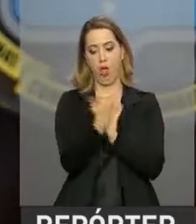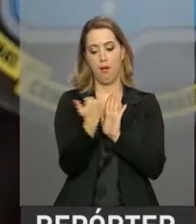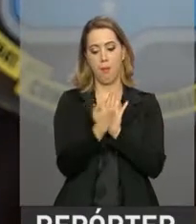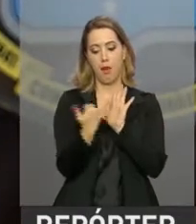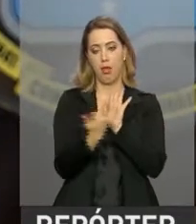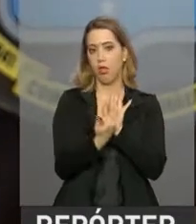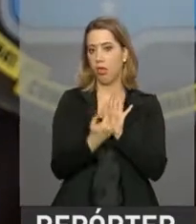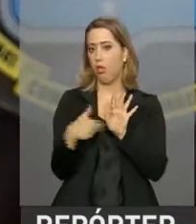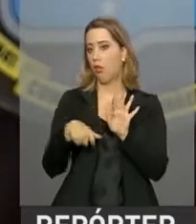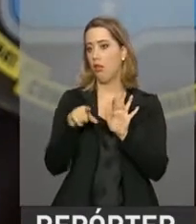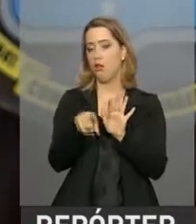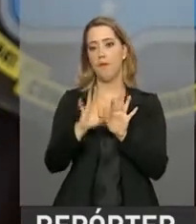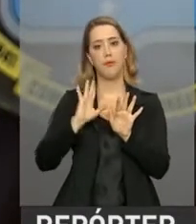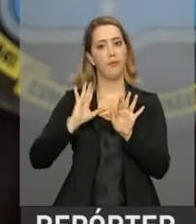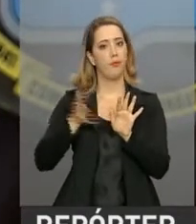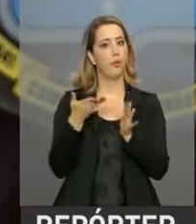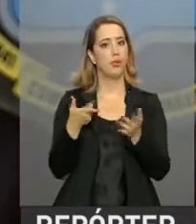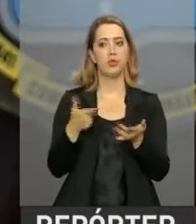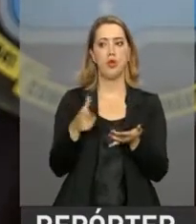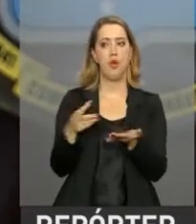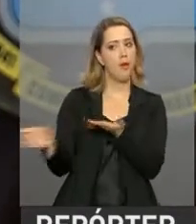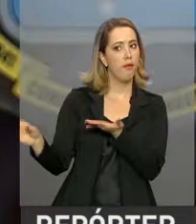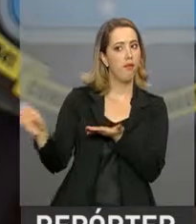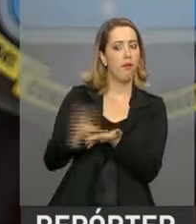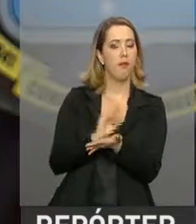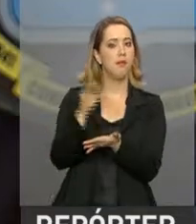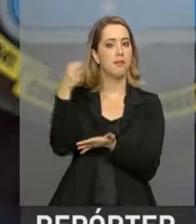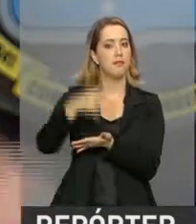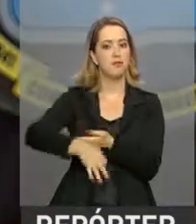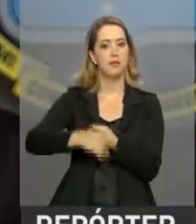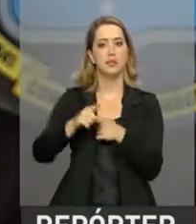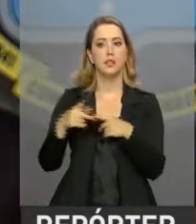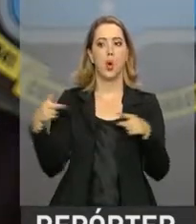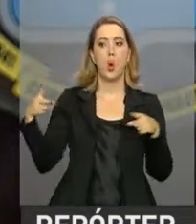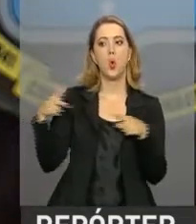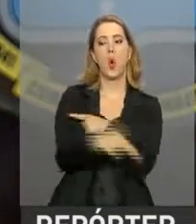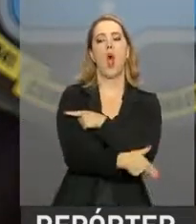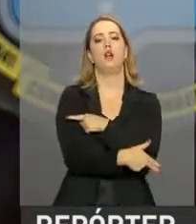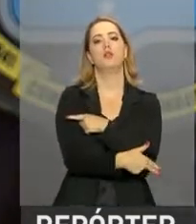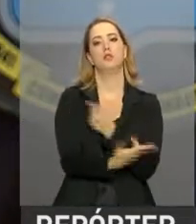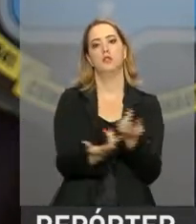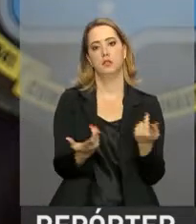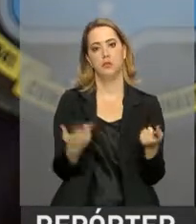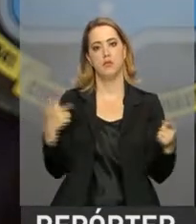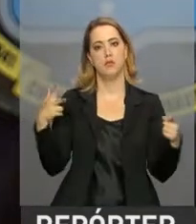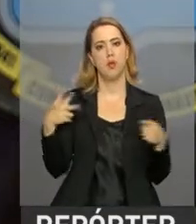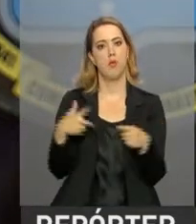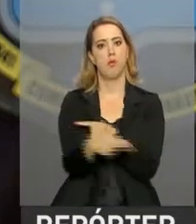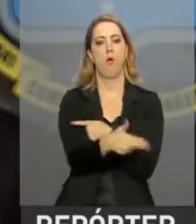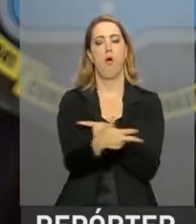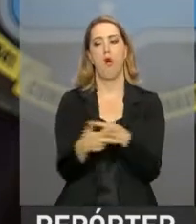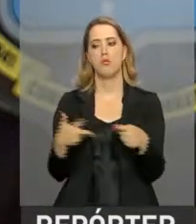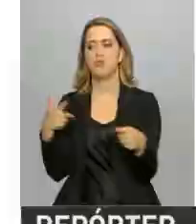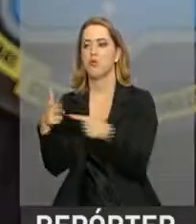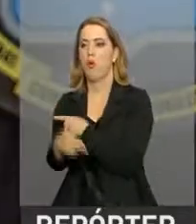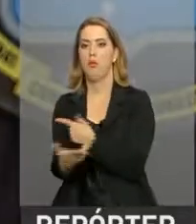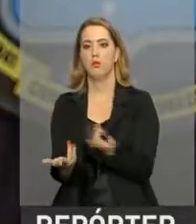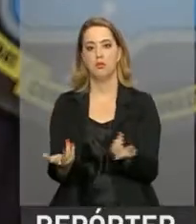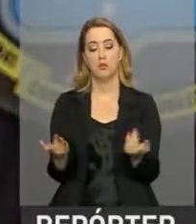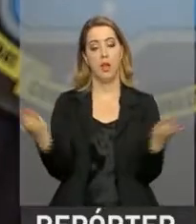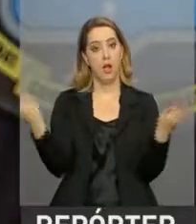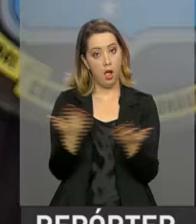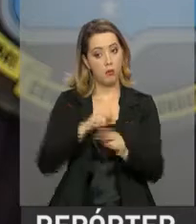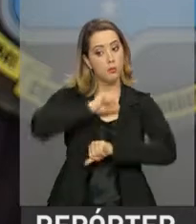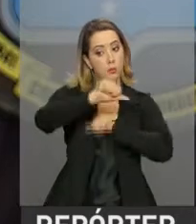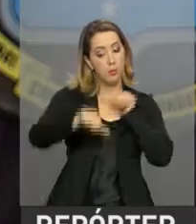depois então já que essas receitas não se concretizavam aí cortes unilaterais atingindo todo mundo porque nós